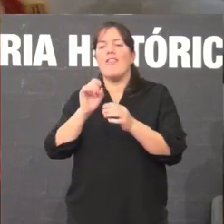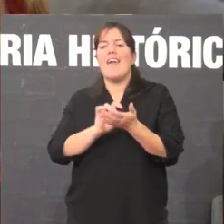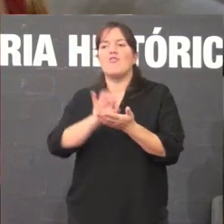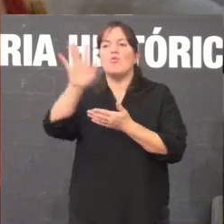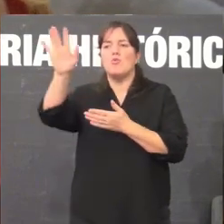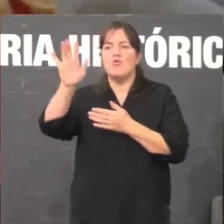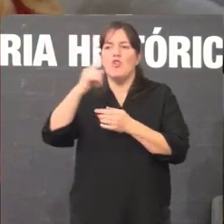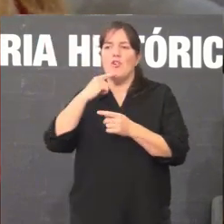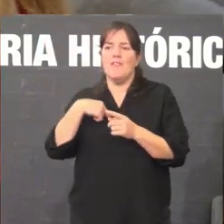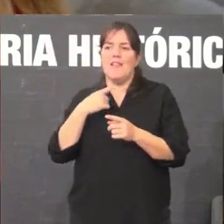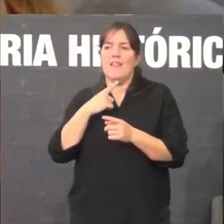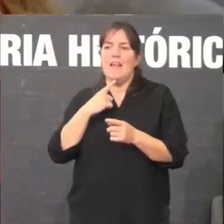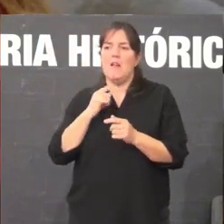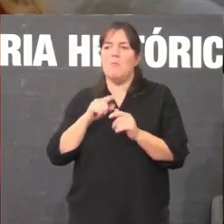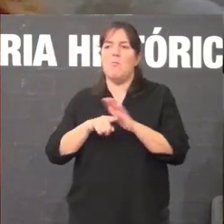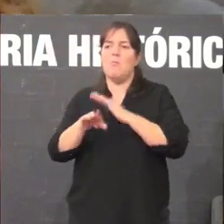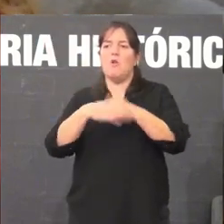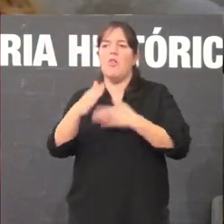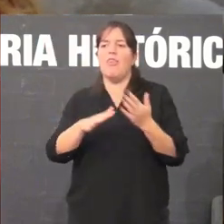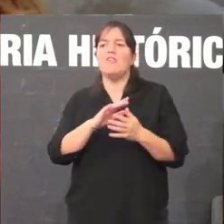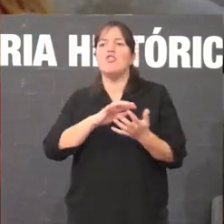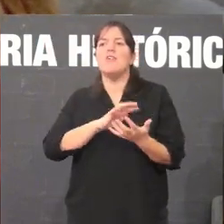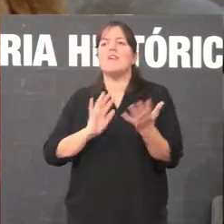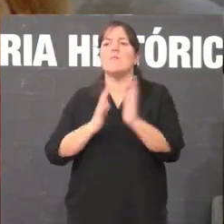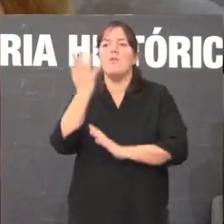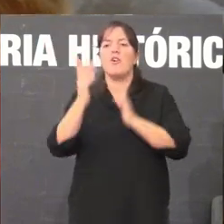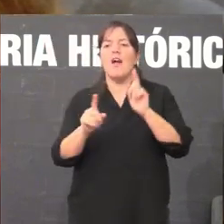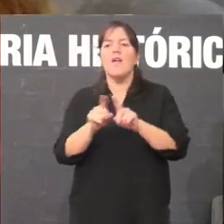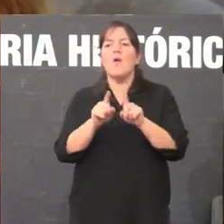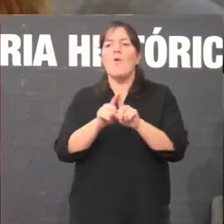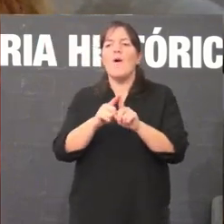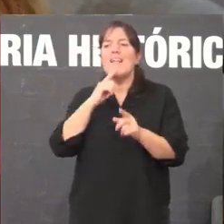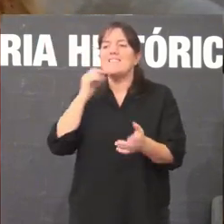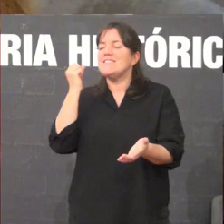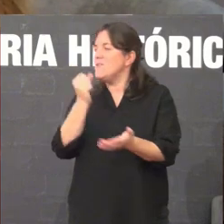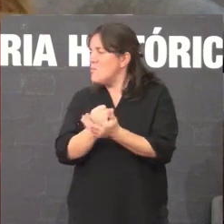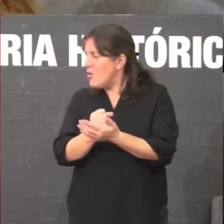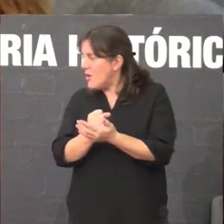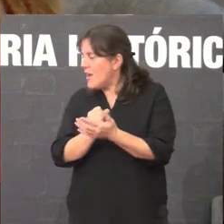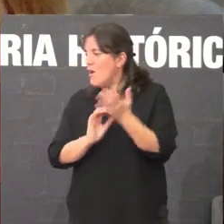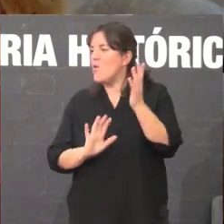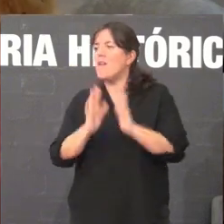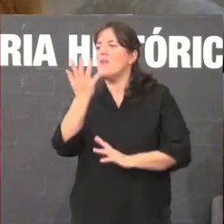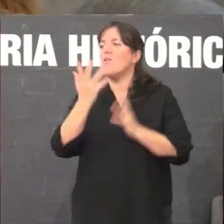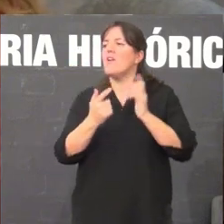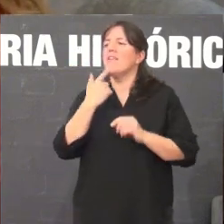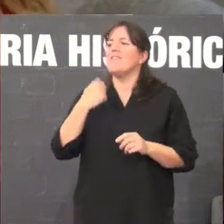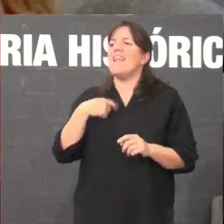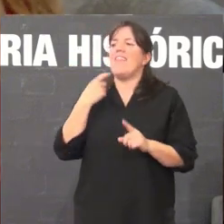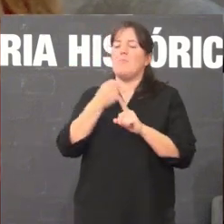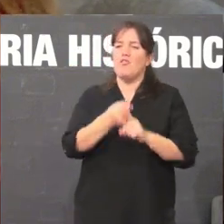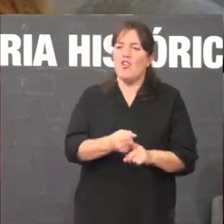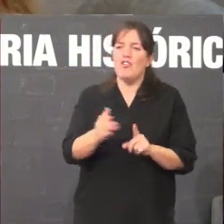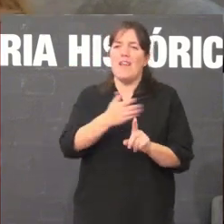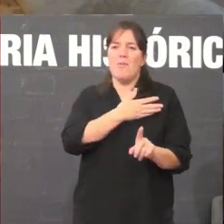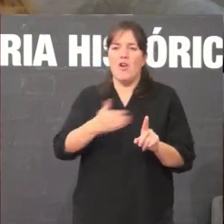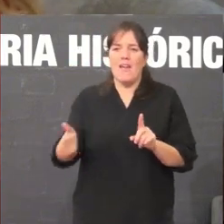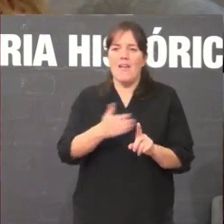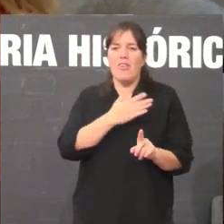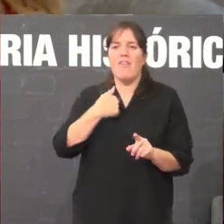processo revolucionário. Uma catarse simbólica, uma verbalização da repressão, da violência,